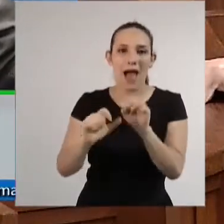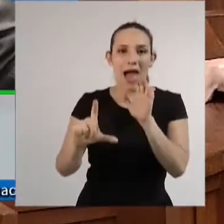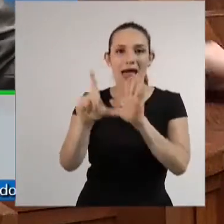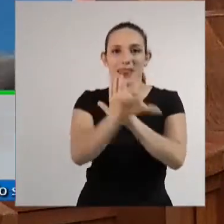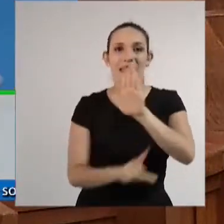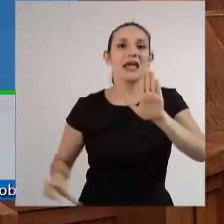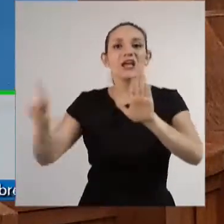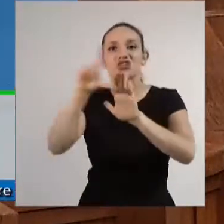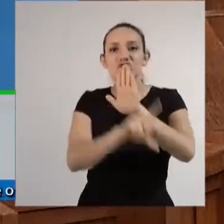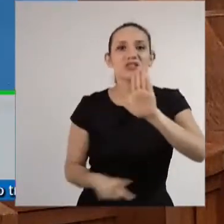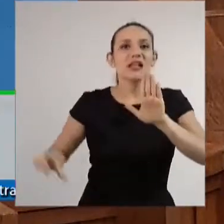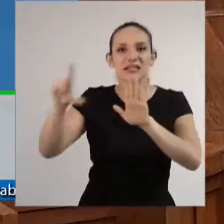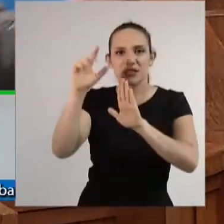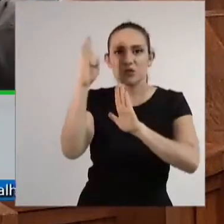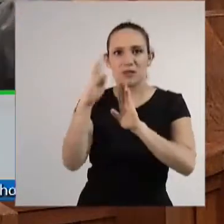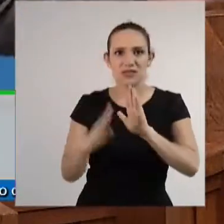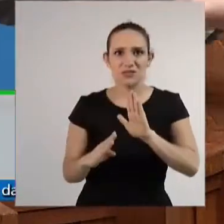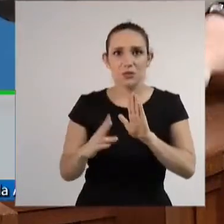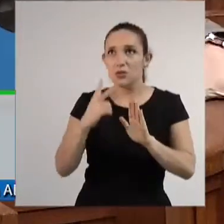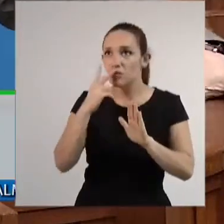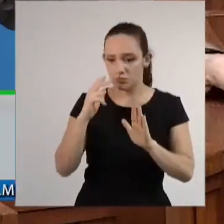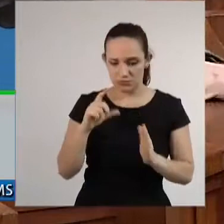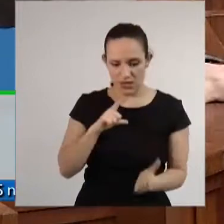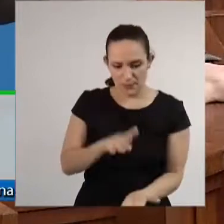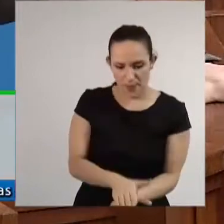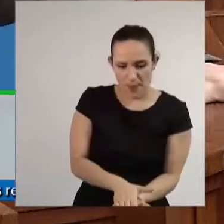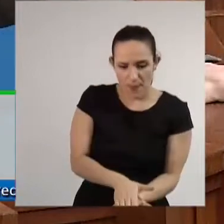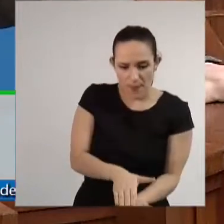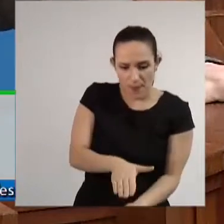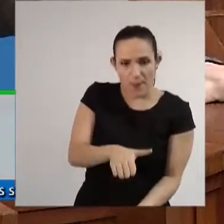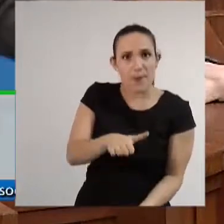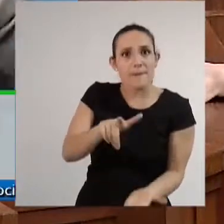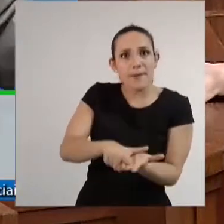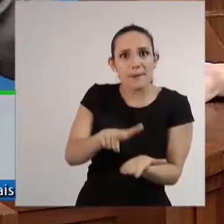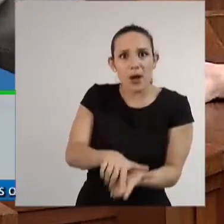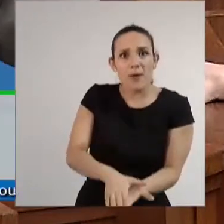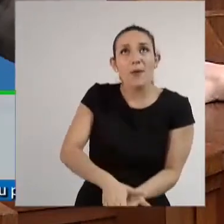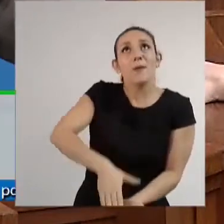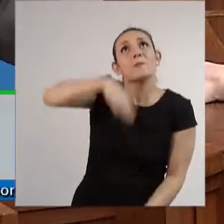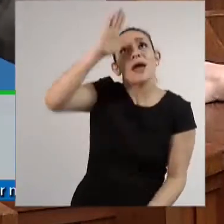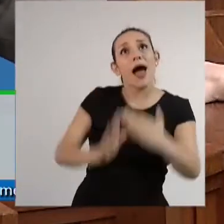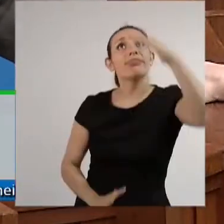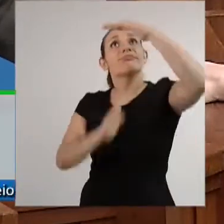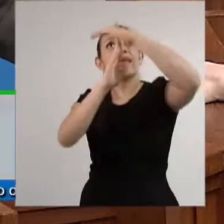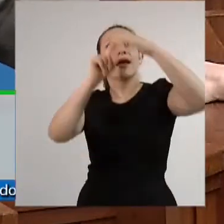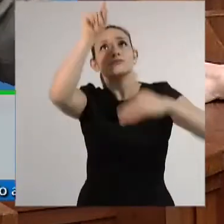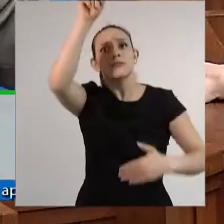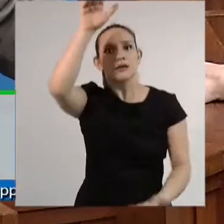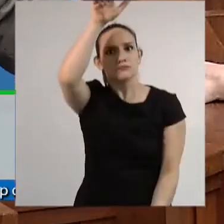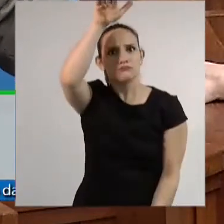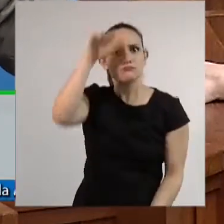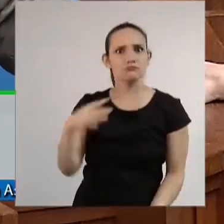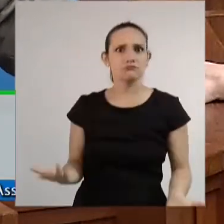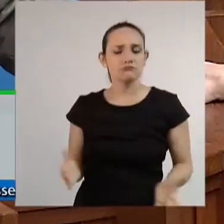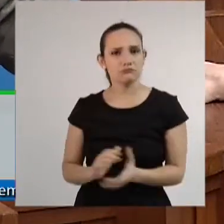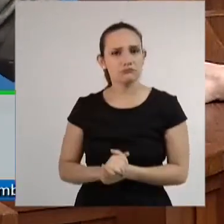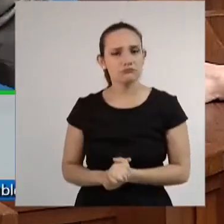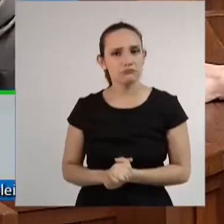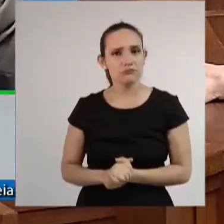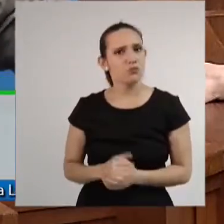Legislativa. Então, se todo dia nós temos uma mudança, se para quem lida na área tributária é